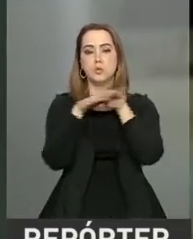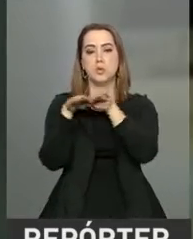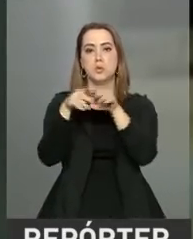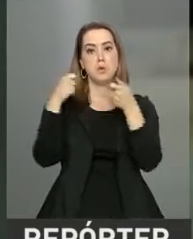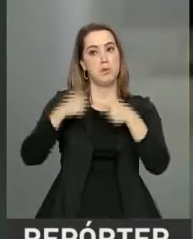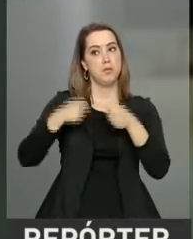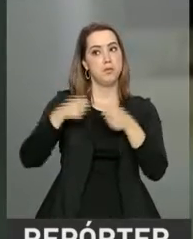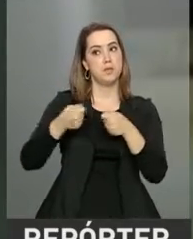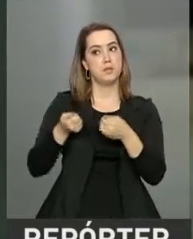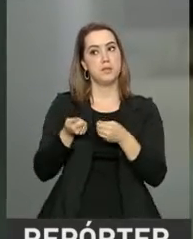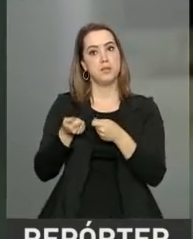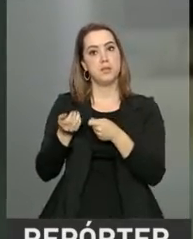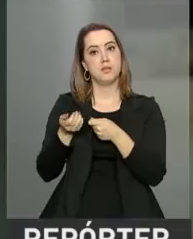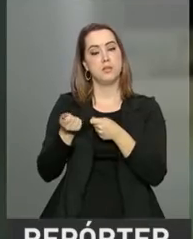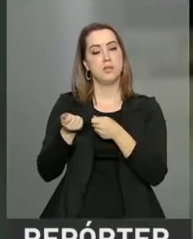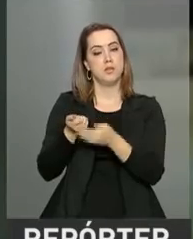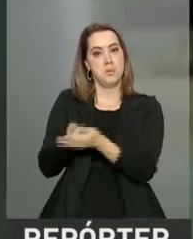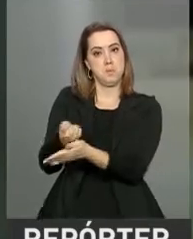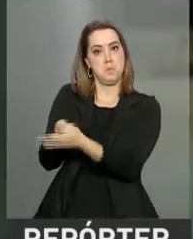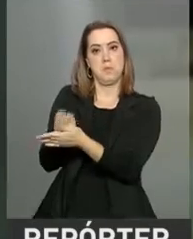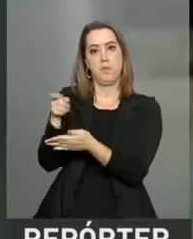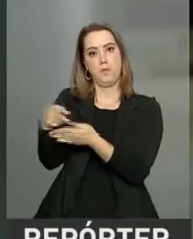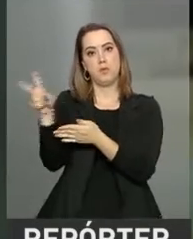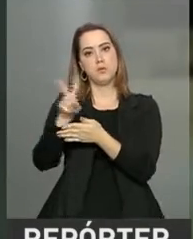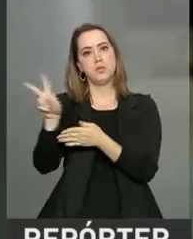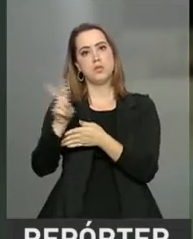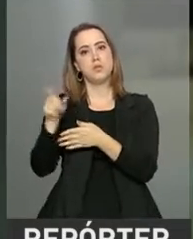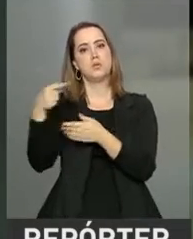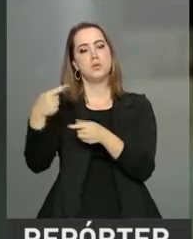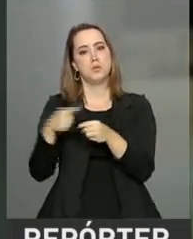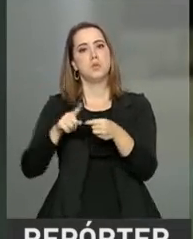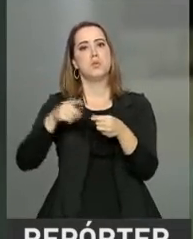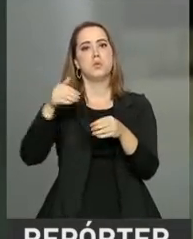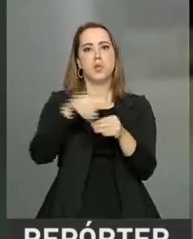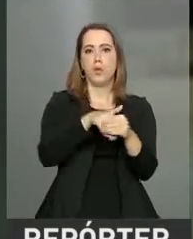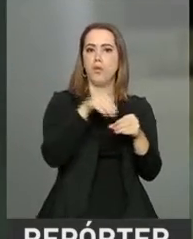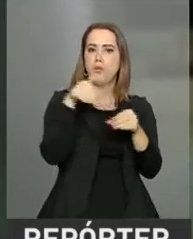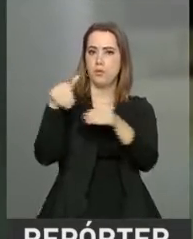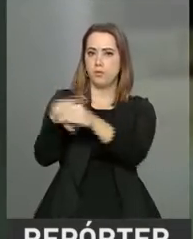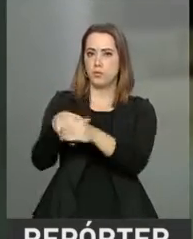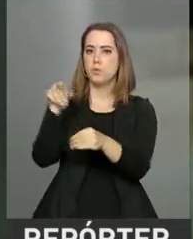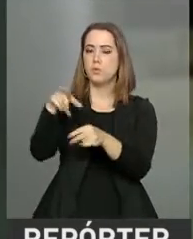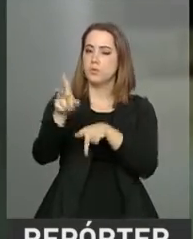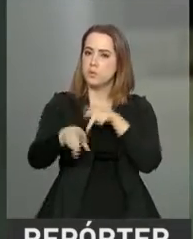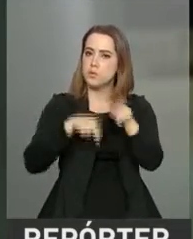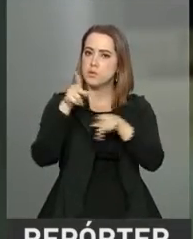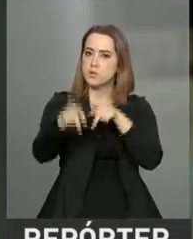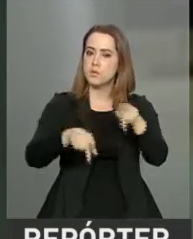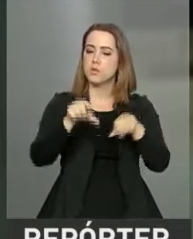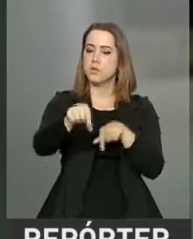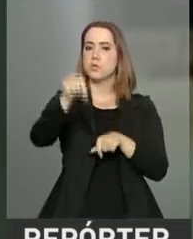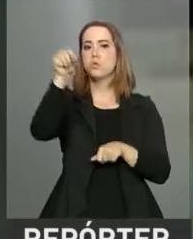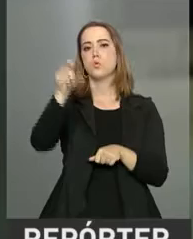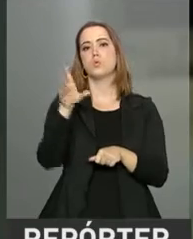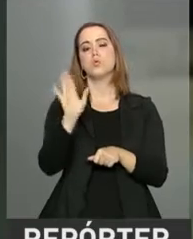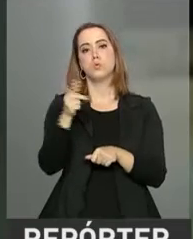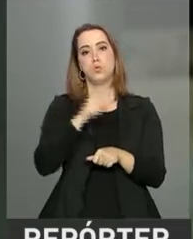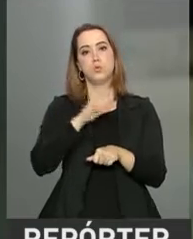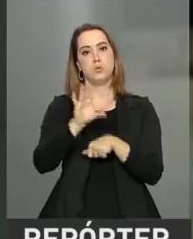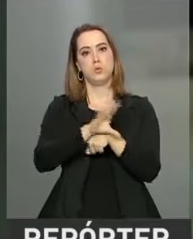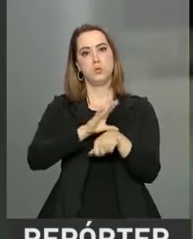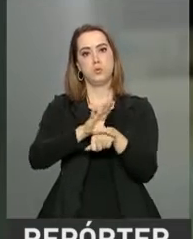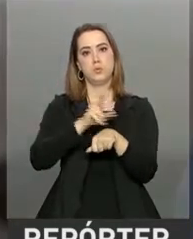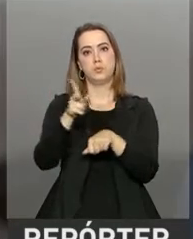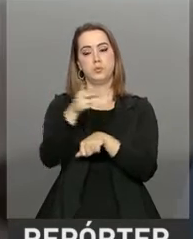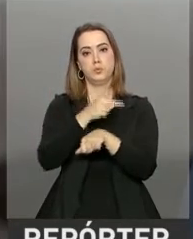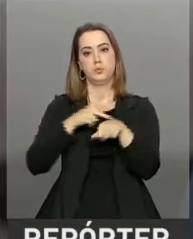devem pressionar para que a Venezuela realize um referendo revogatório, uma consulta à população que é prevista pela Constituição do país.